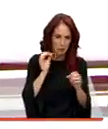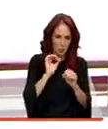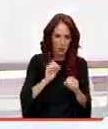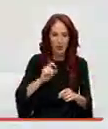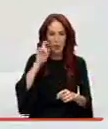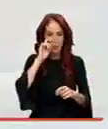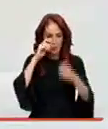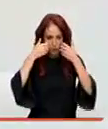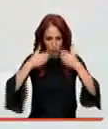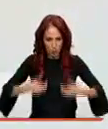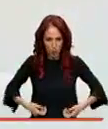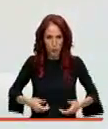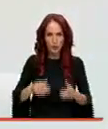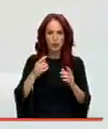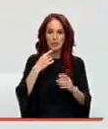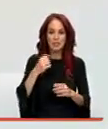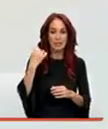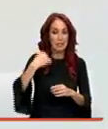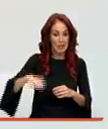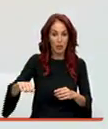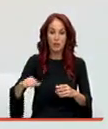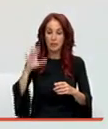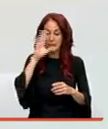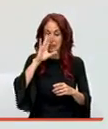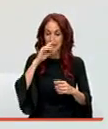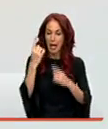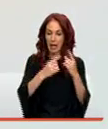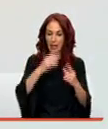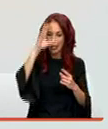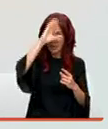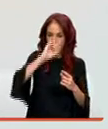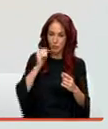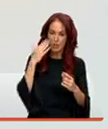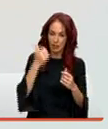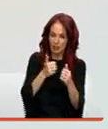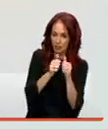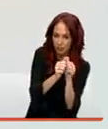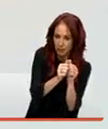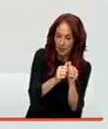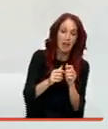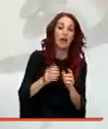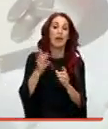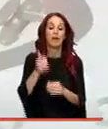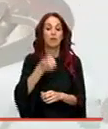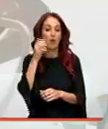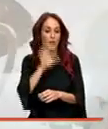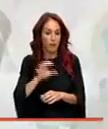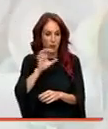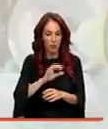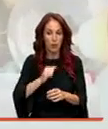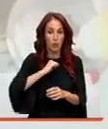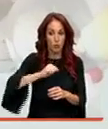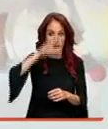do corpo e noção dos limites dizendo não às aproximações abusivas quantas centenas de vezes já temos aqui é a melhor forma de combater os abusos